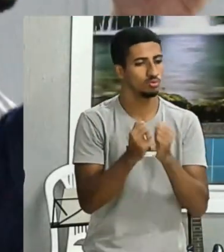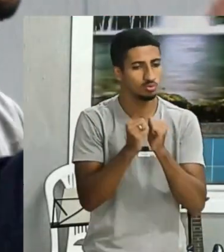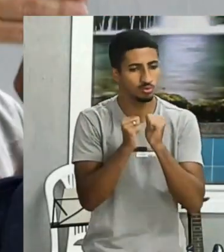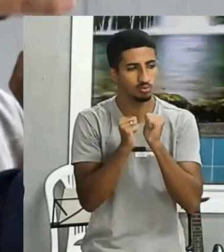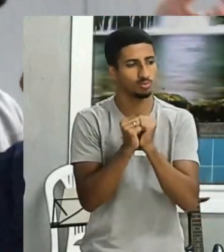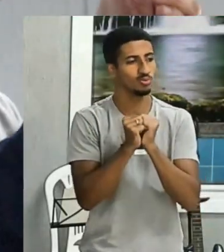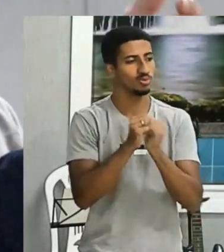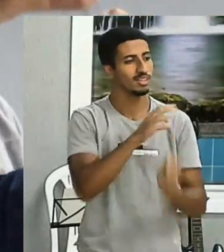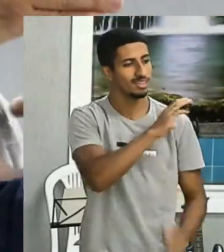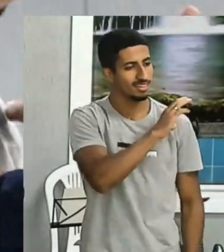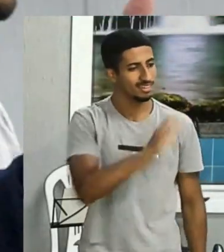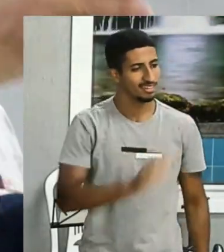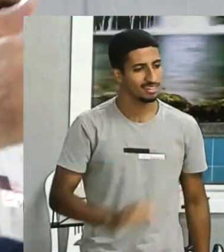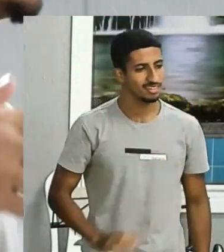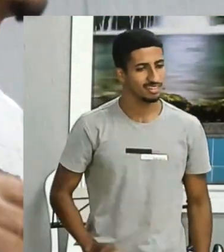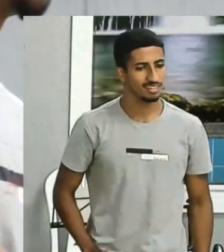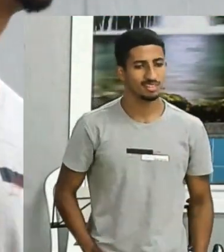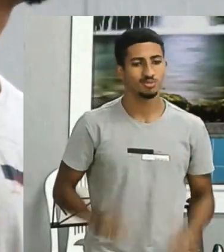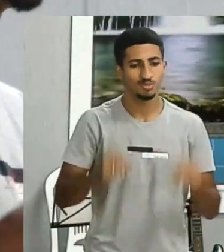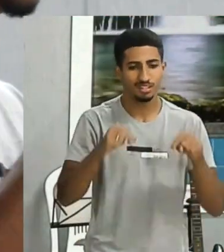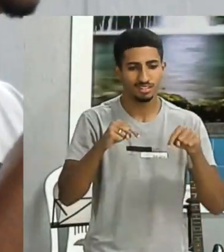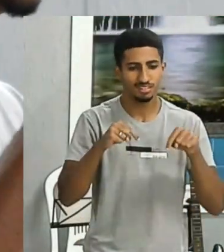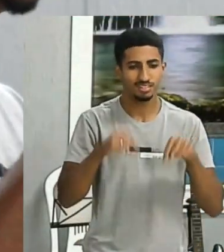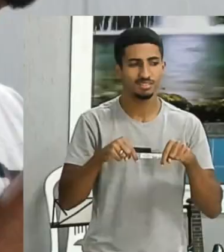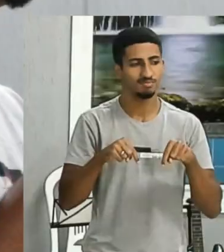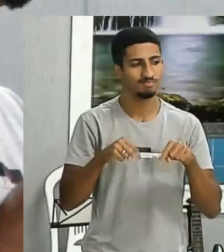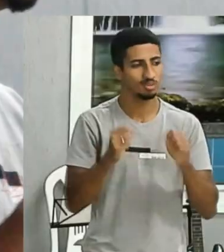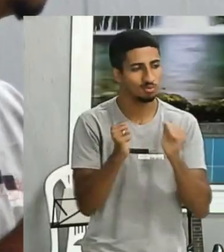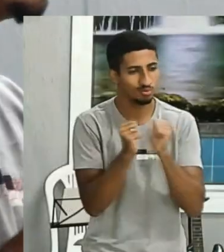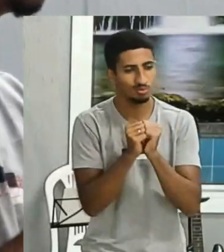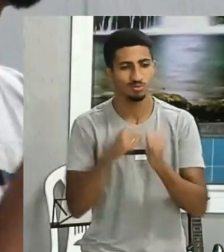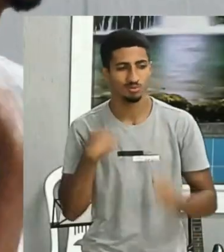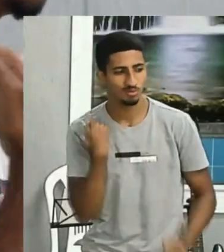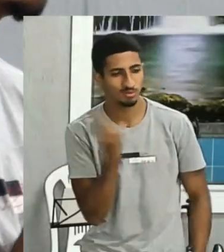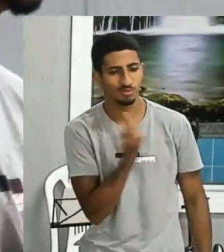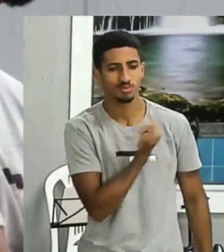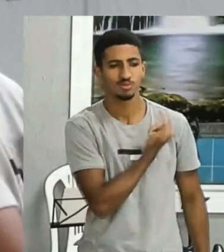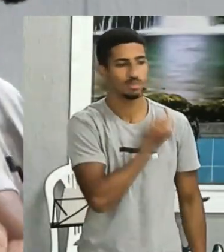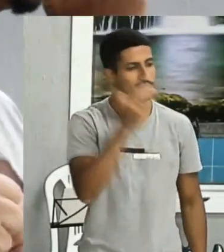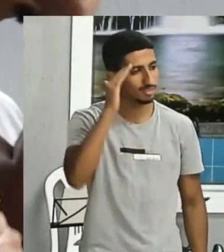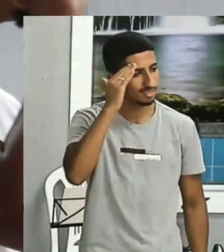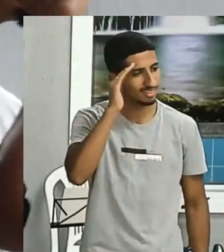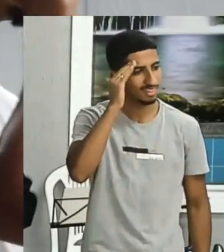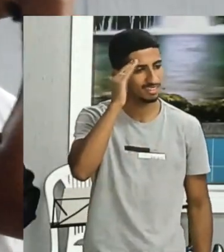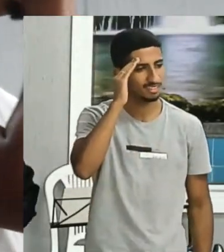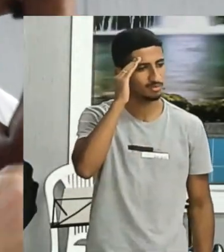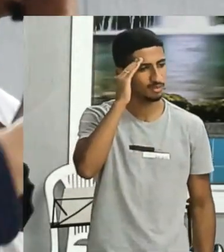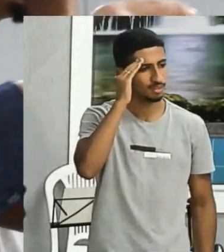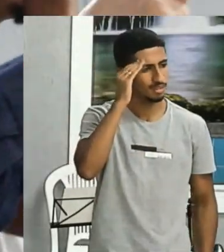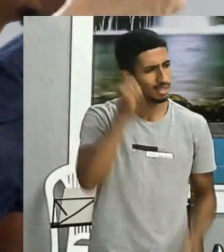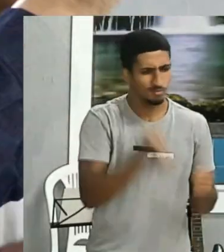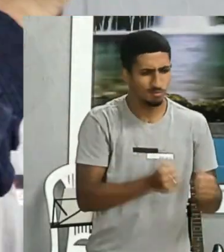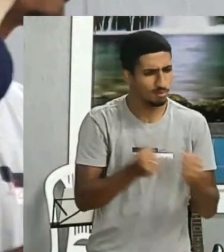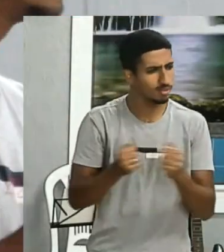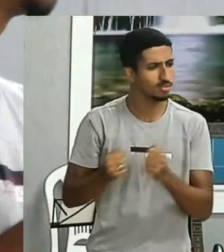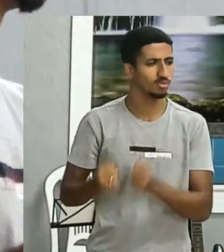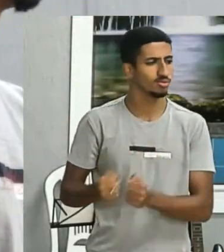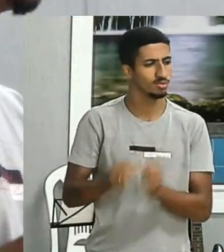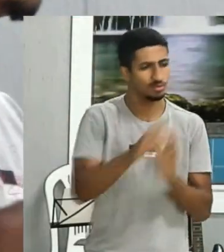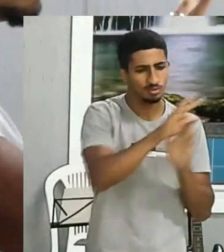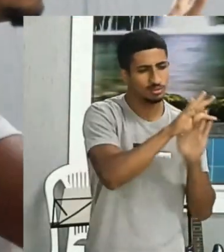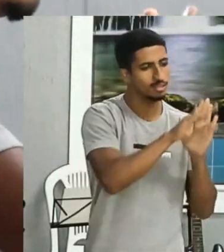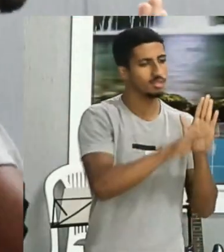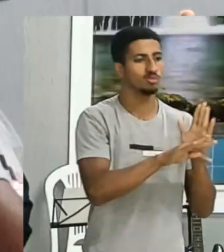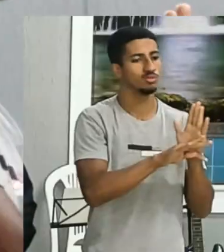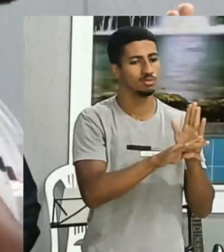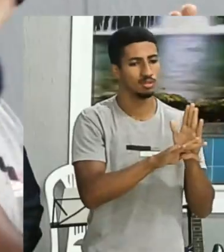Cristo está aqui conosco. Entende isso, irmãos? Entende? Isso é uma mensagem poderosa. Isso servia de conforto